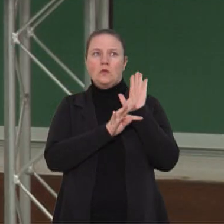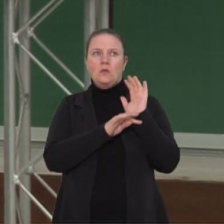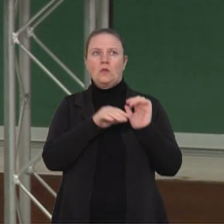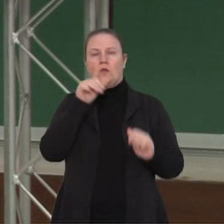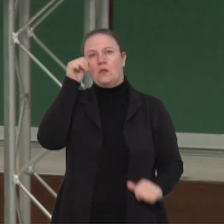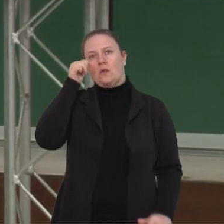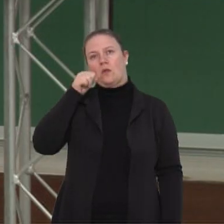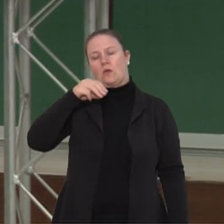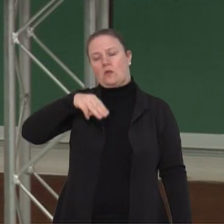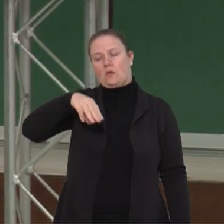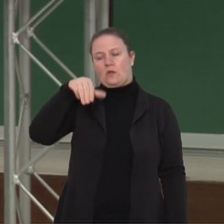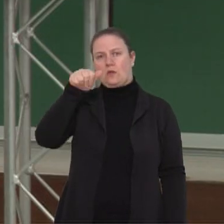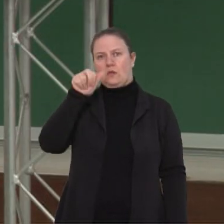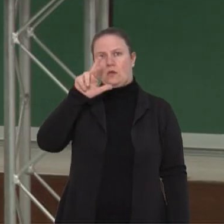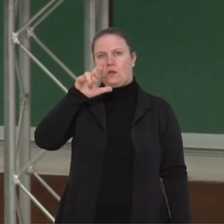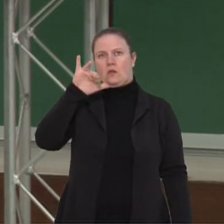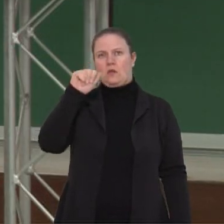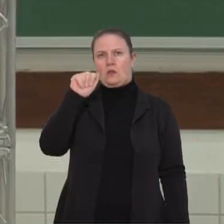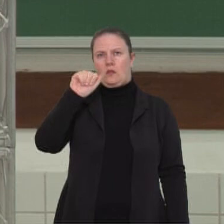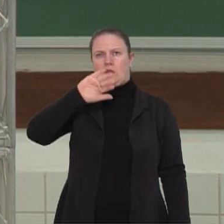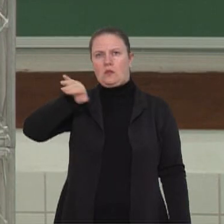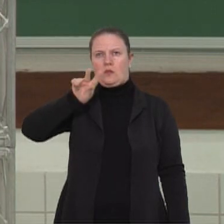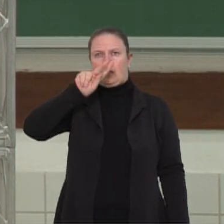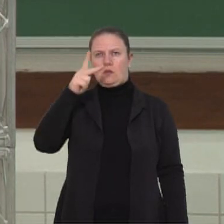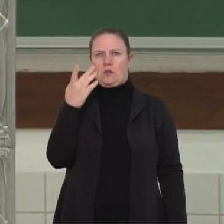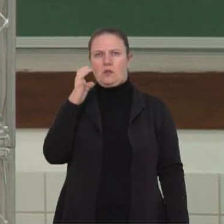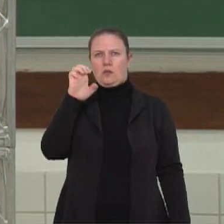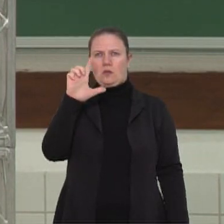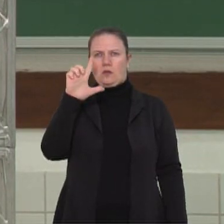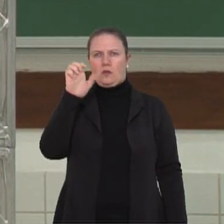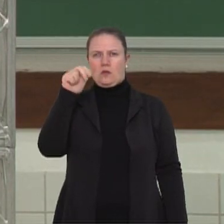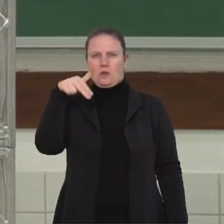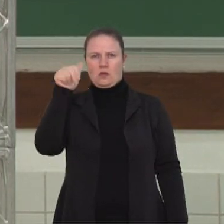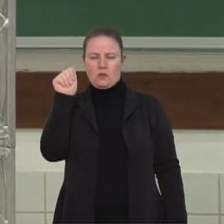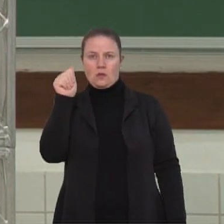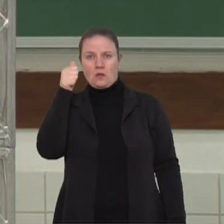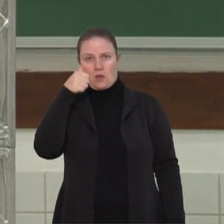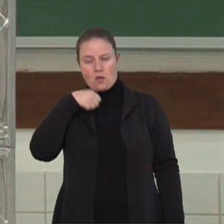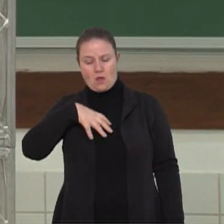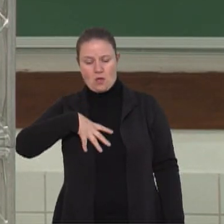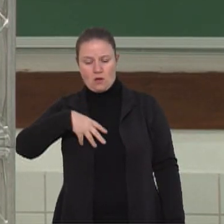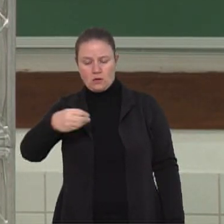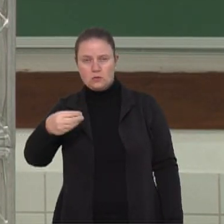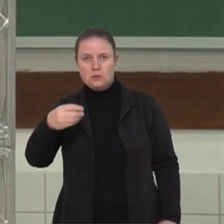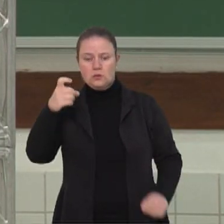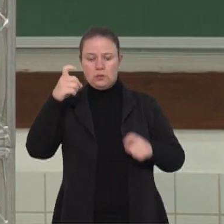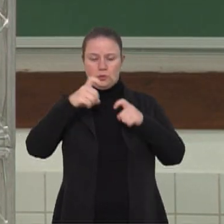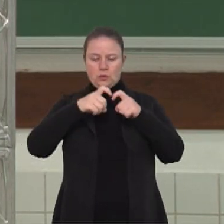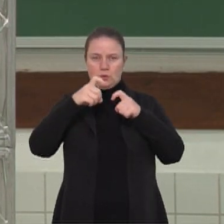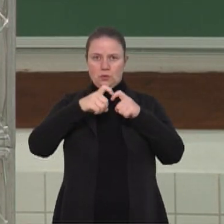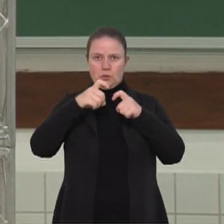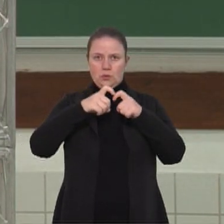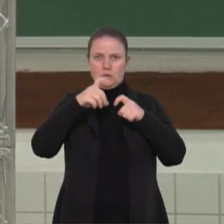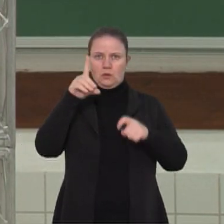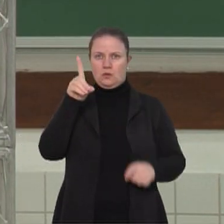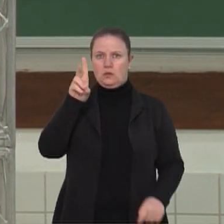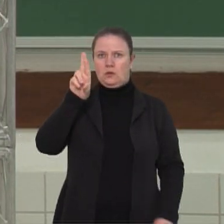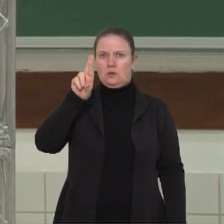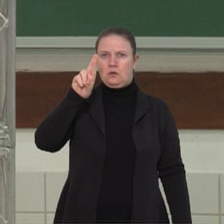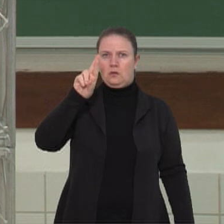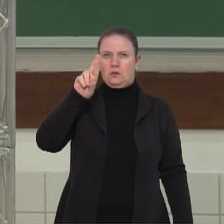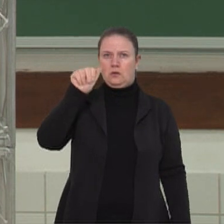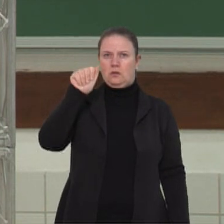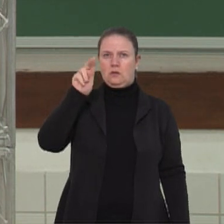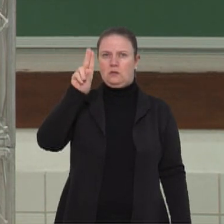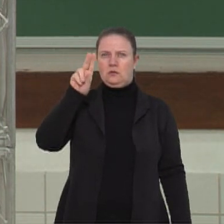Helena Varela Bruna. Ela é filha do Dr. Drauzio Varela, que é uma figura bastante conhecida aí, né, nos